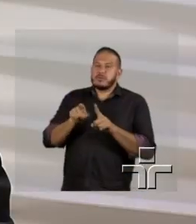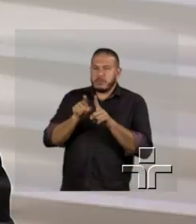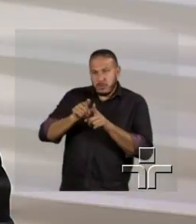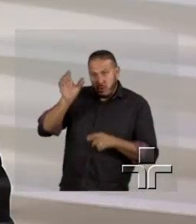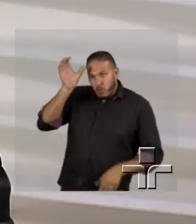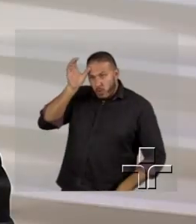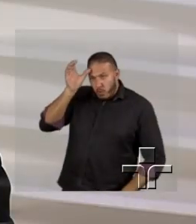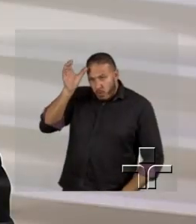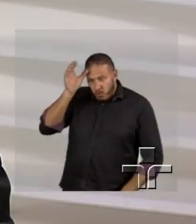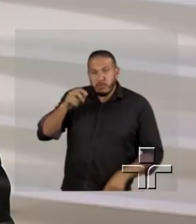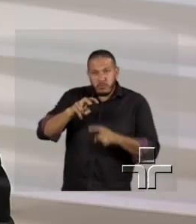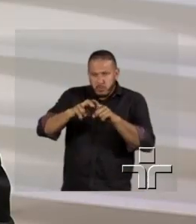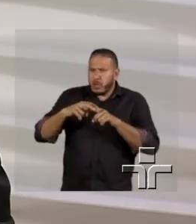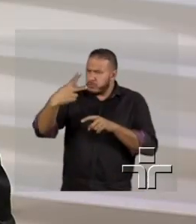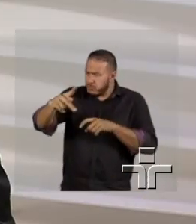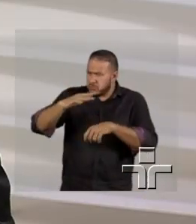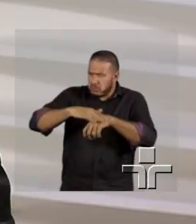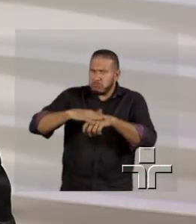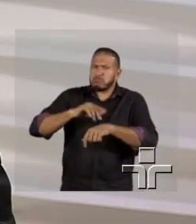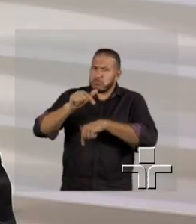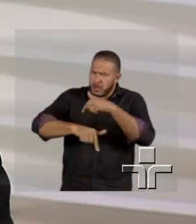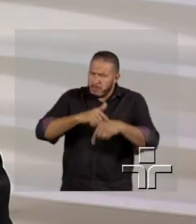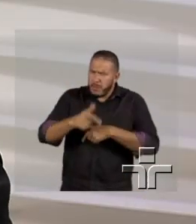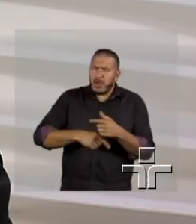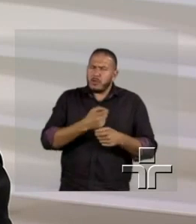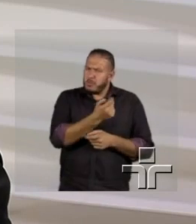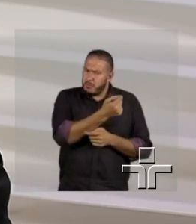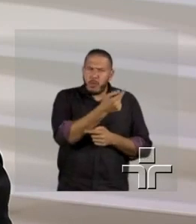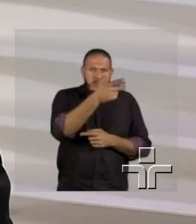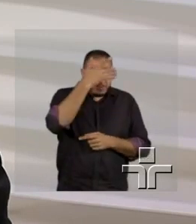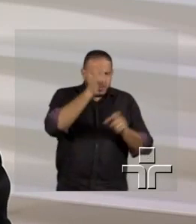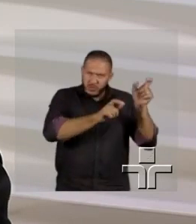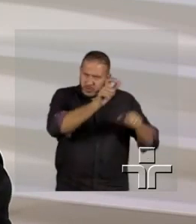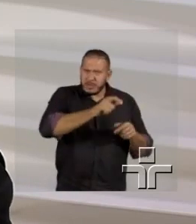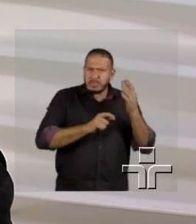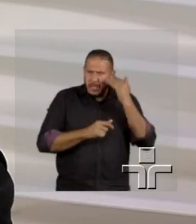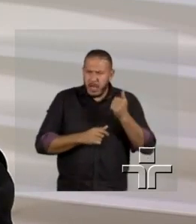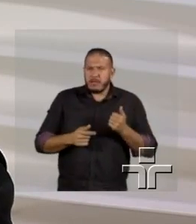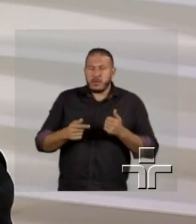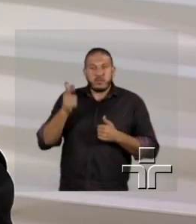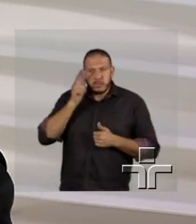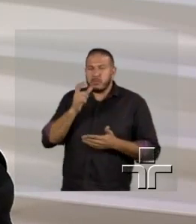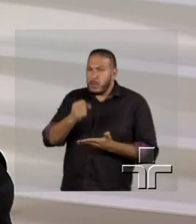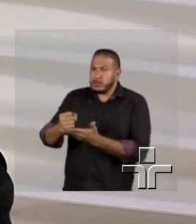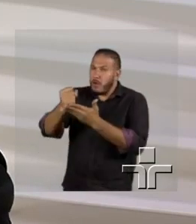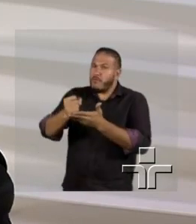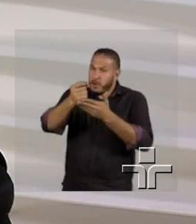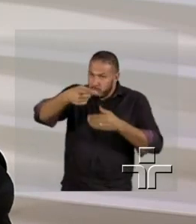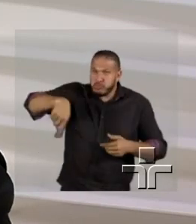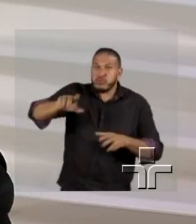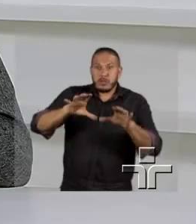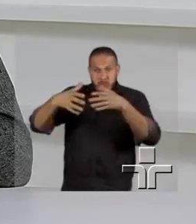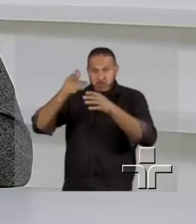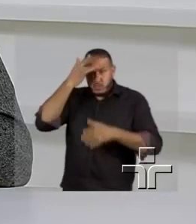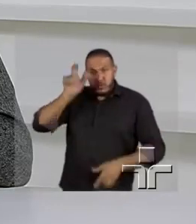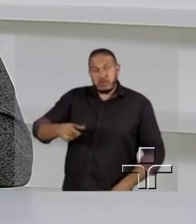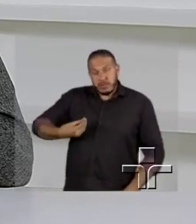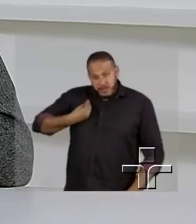Também não é a minha especialidade, também não acompanho com tanto interesse assim. Agora, é sempre